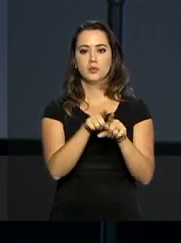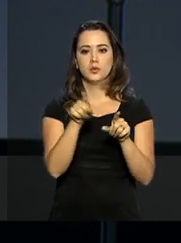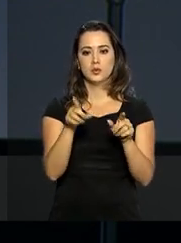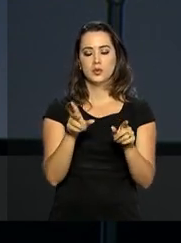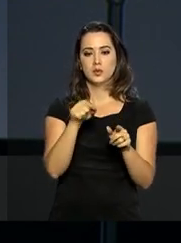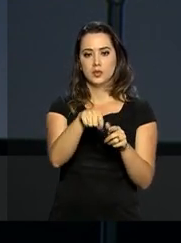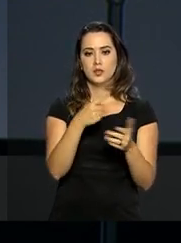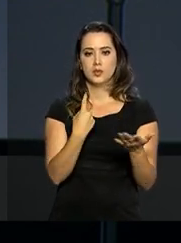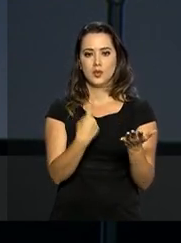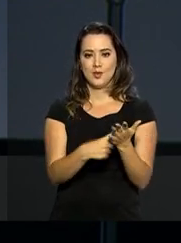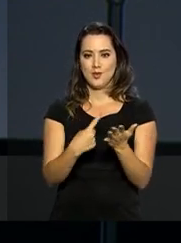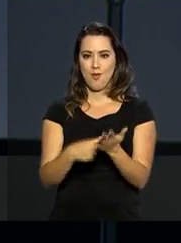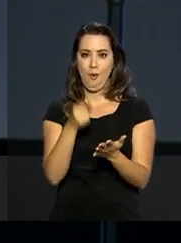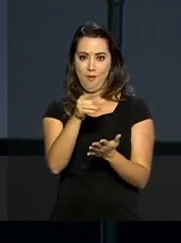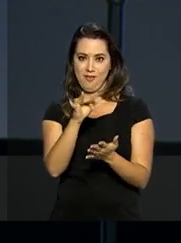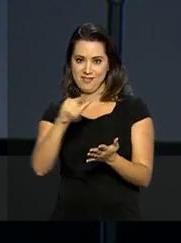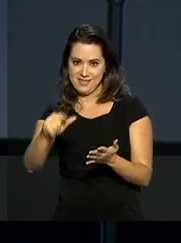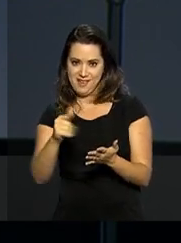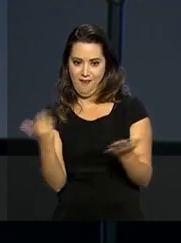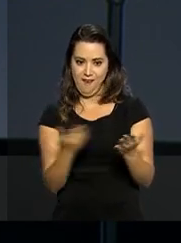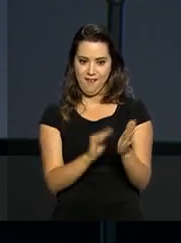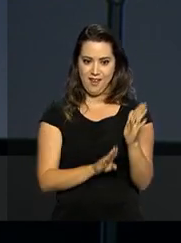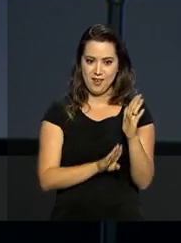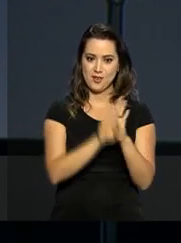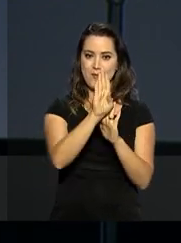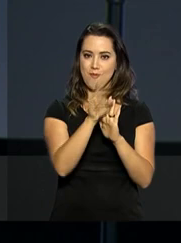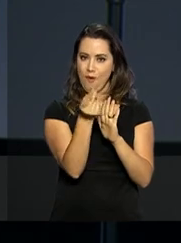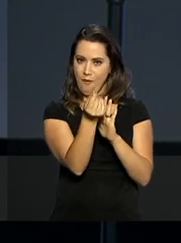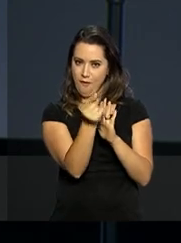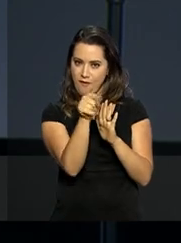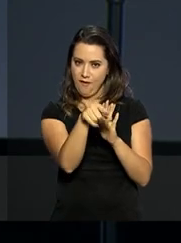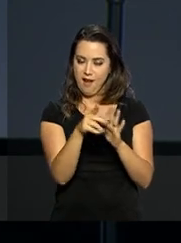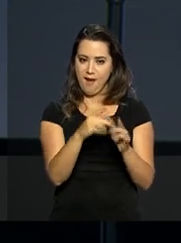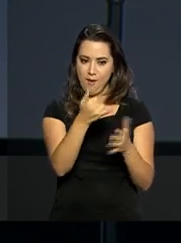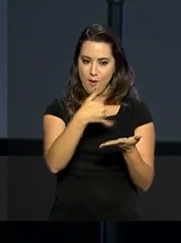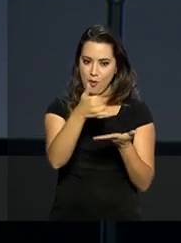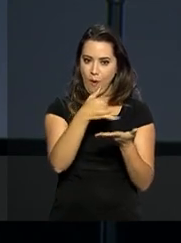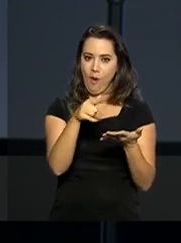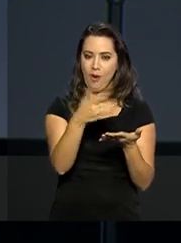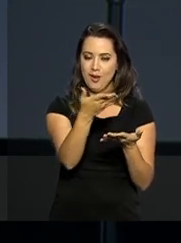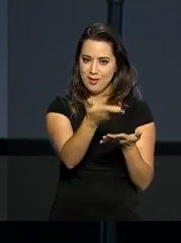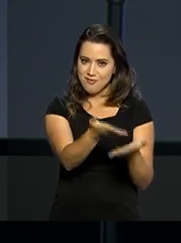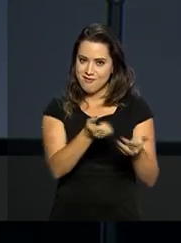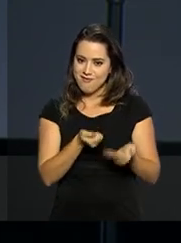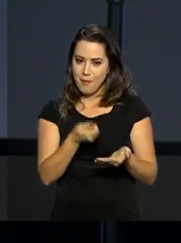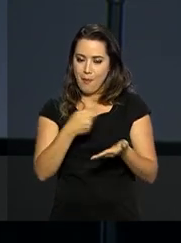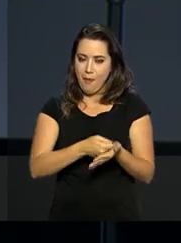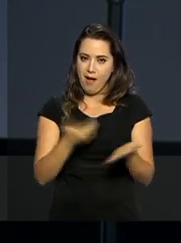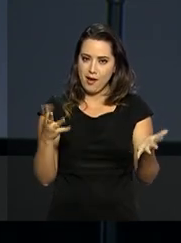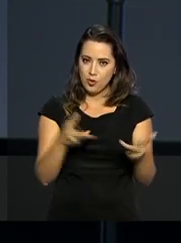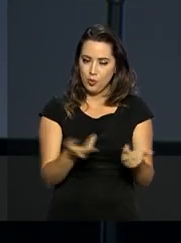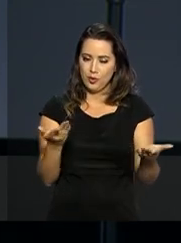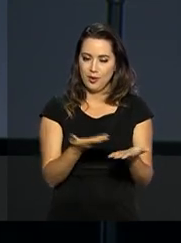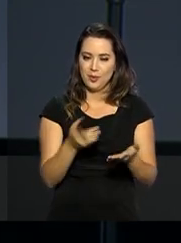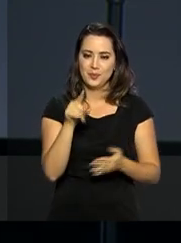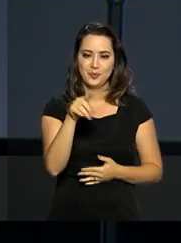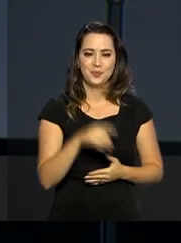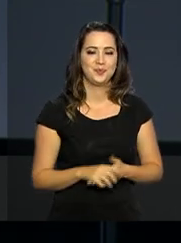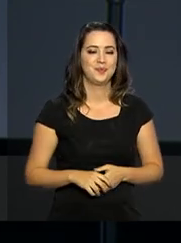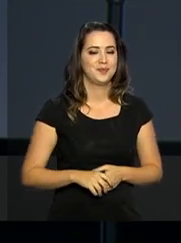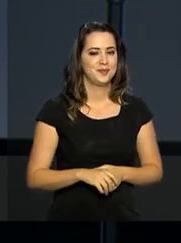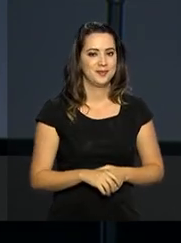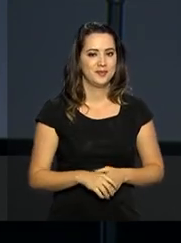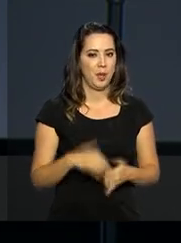eliminar a recuperação fiscal. Né? Mas o momento é muito, muito oportuno para você continuar a fazer, digamos